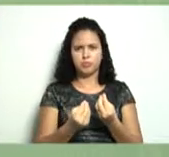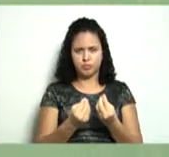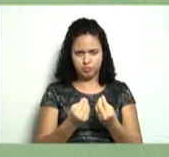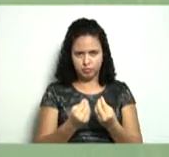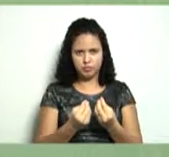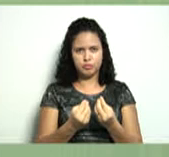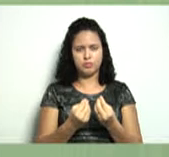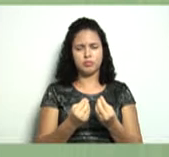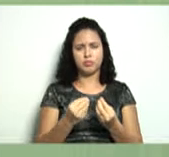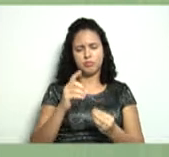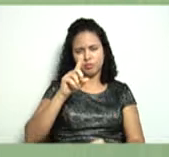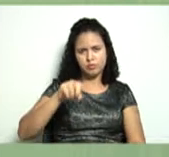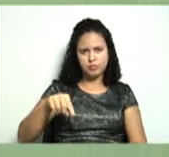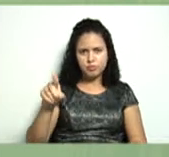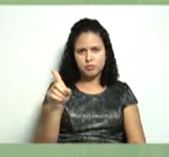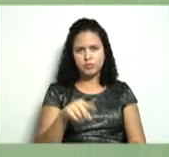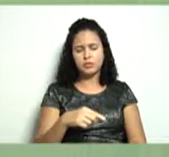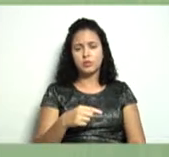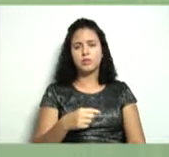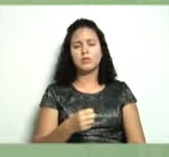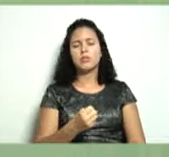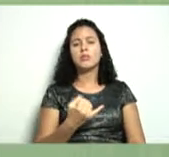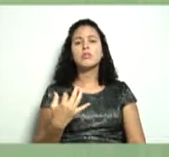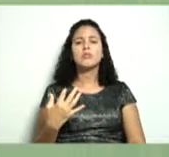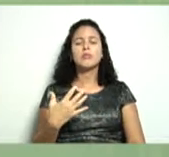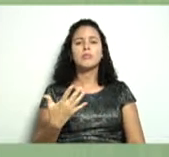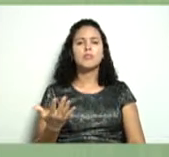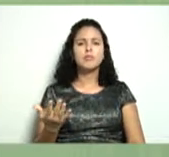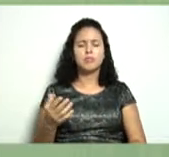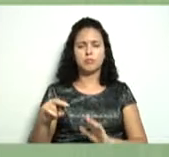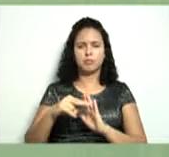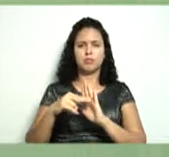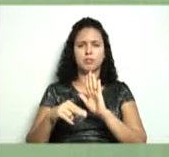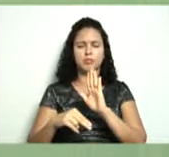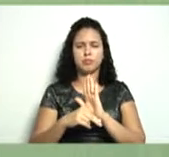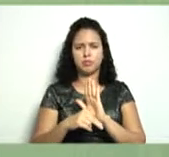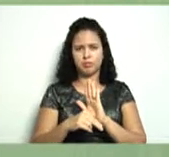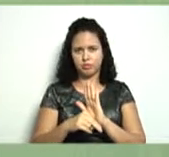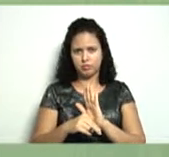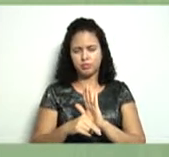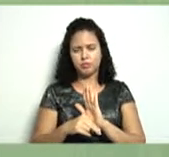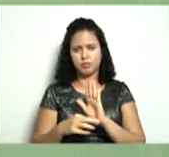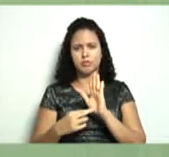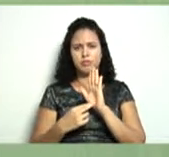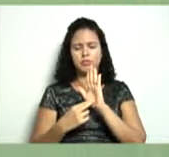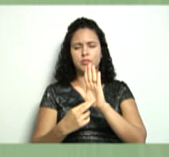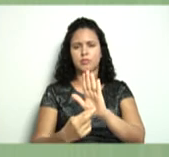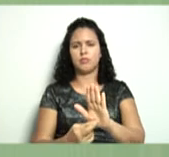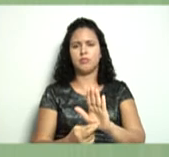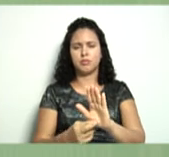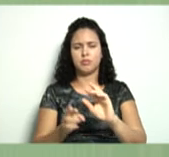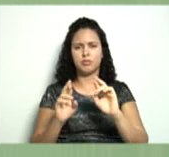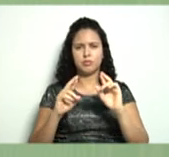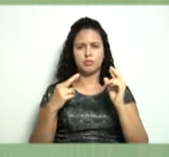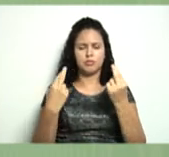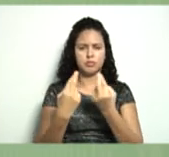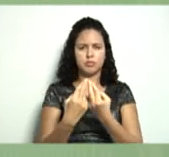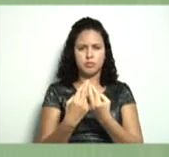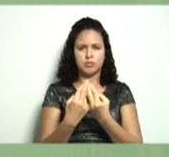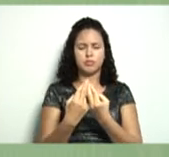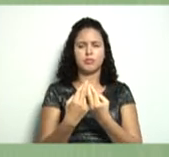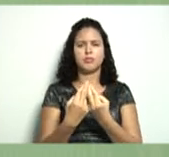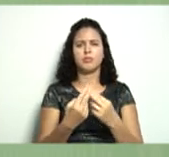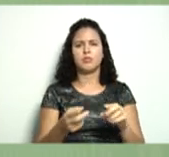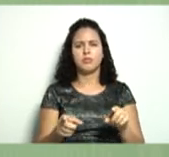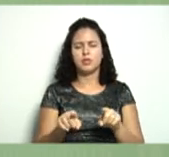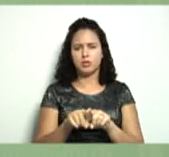eliminado, excluído, quais são as normas para você ser representado nas assembleias gerais?